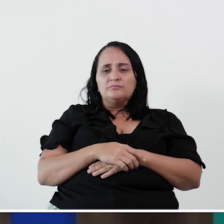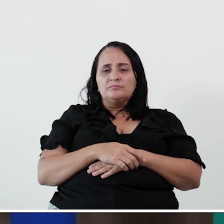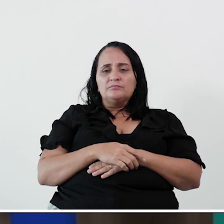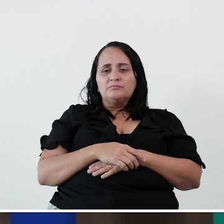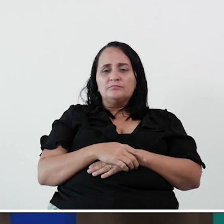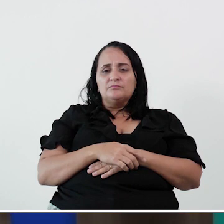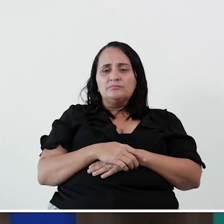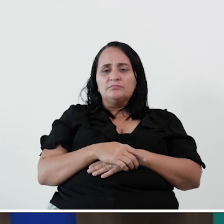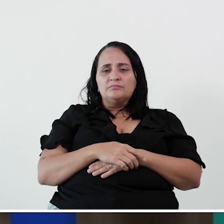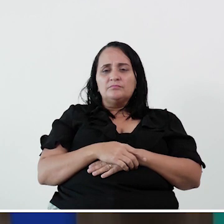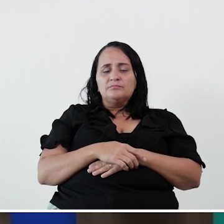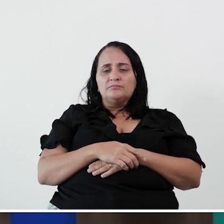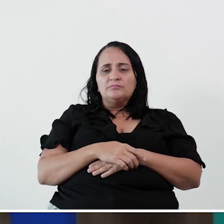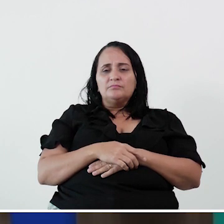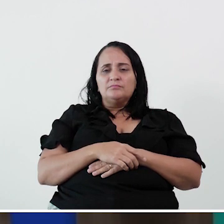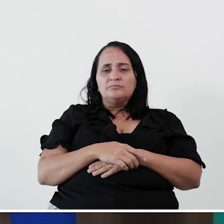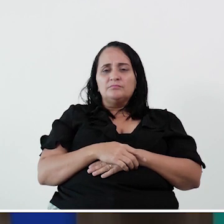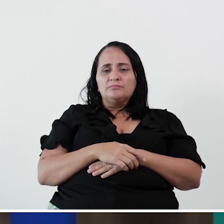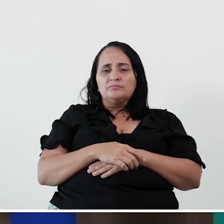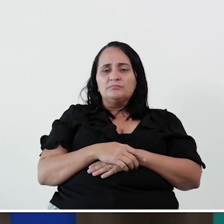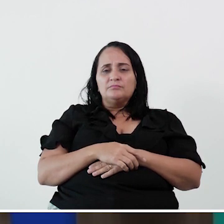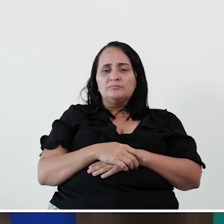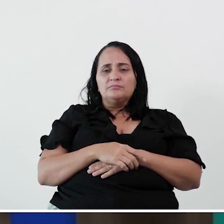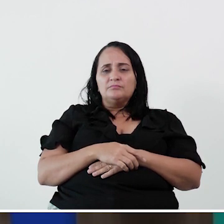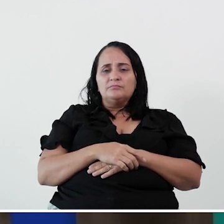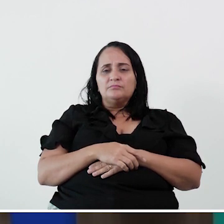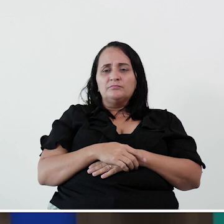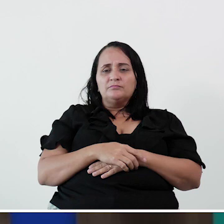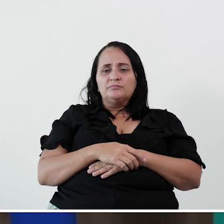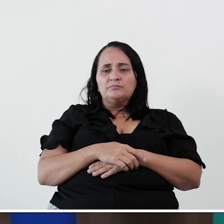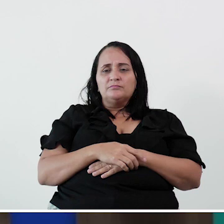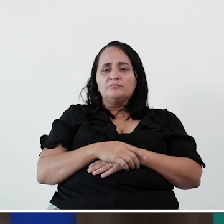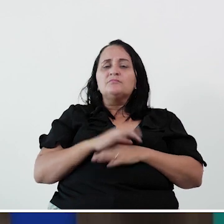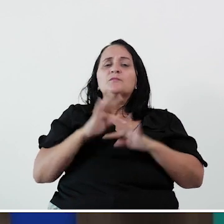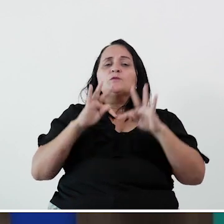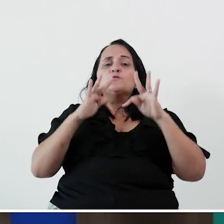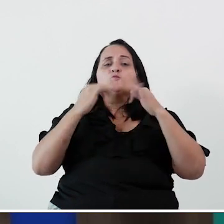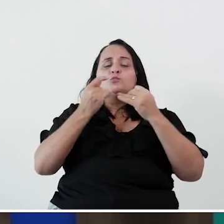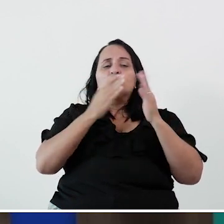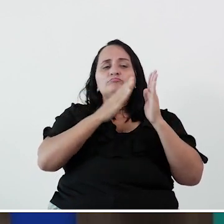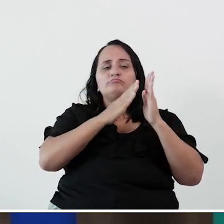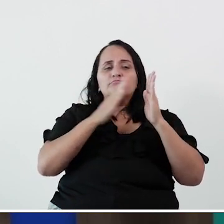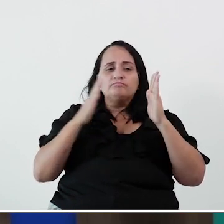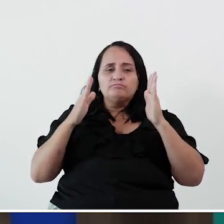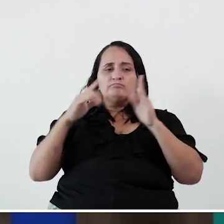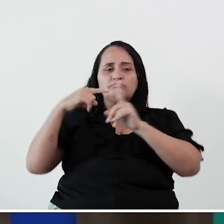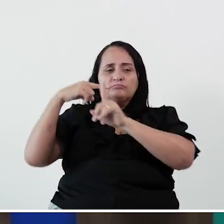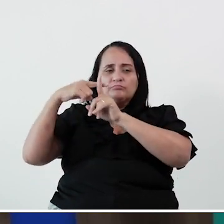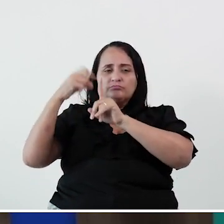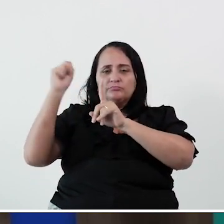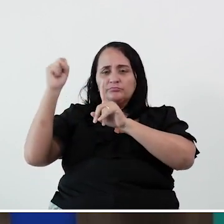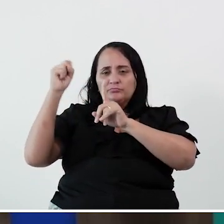Vamos colocar tudo isso mais 8, para ficar interessante.